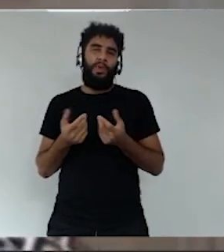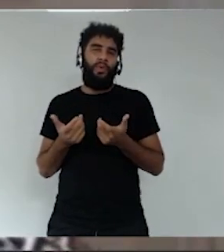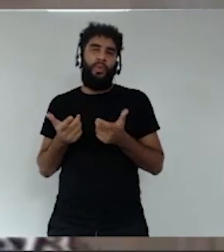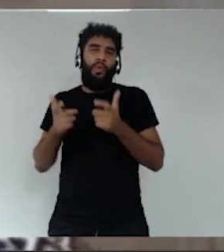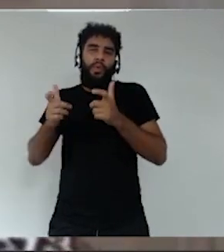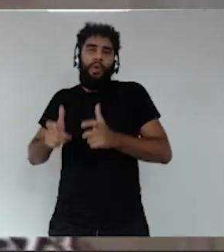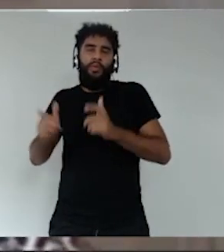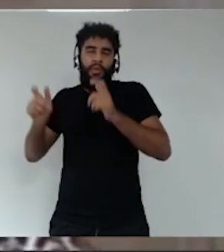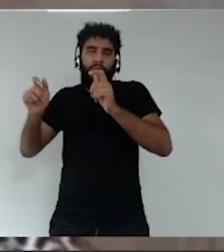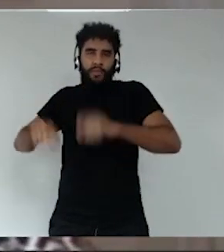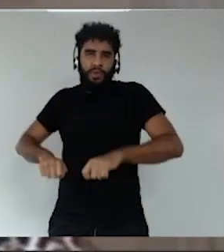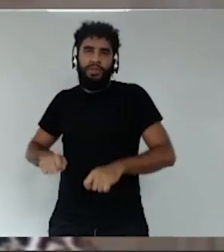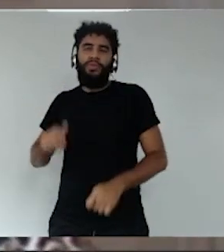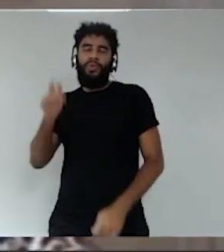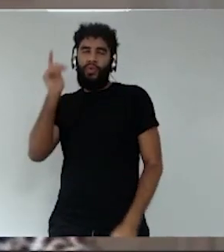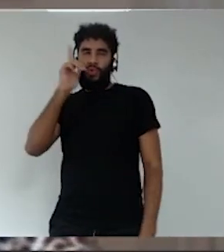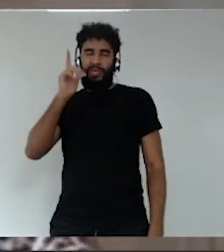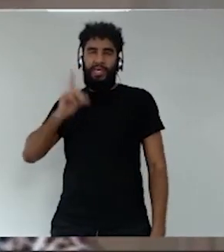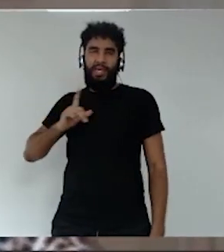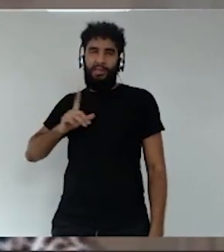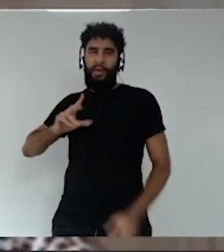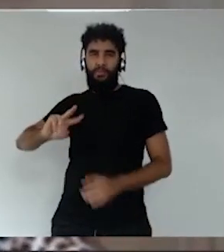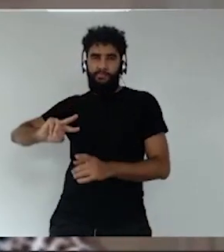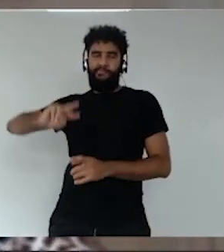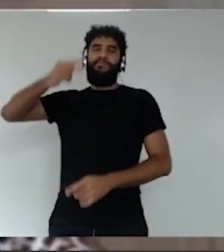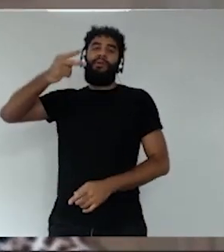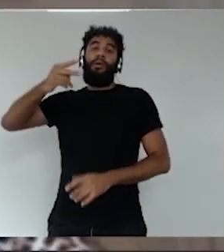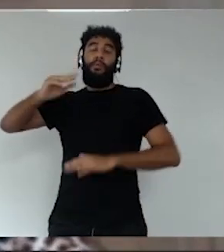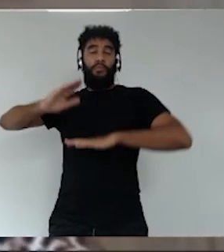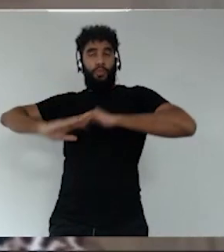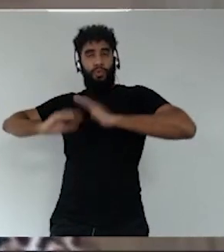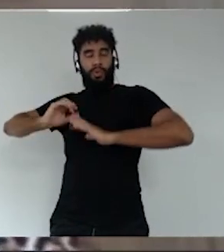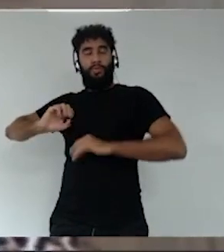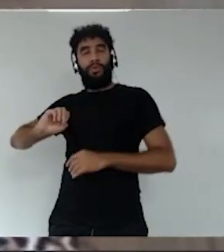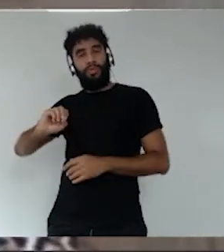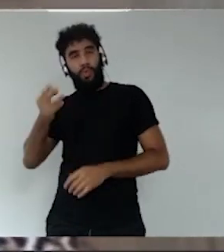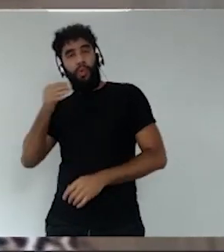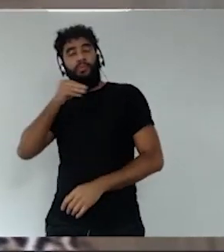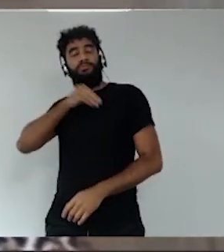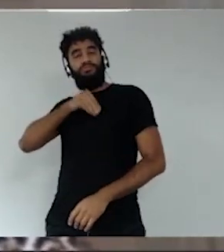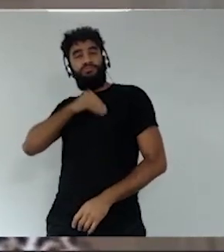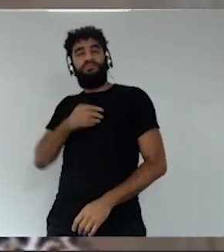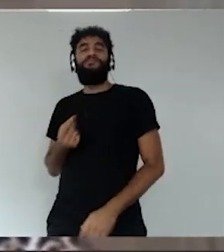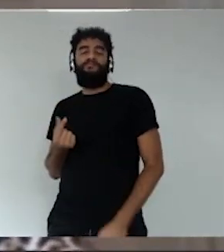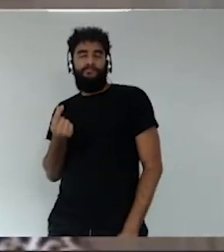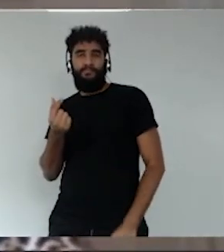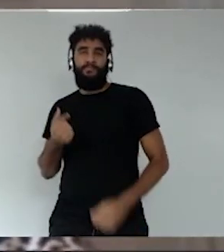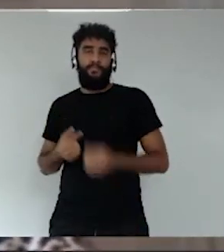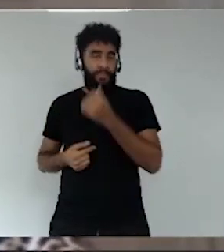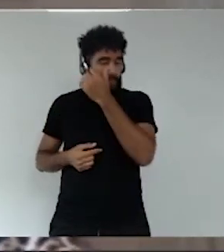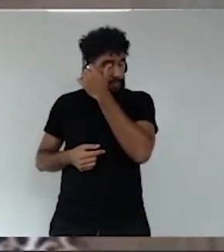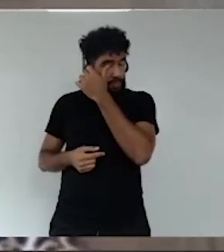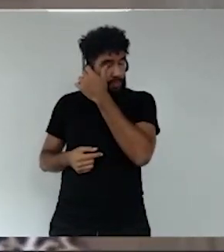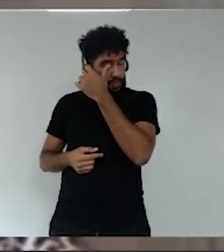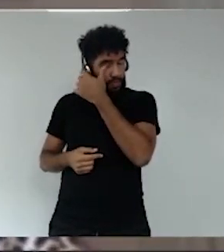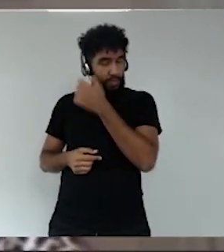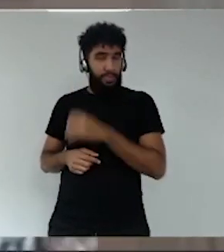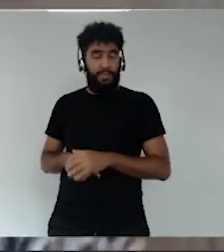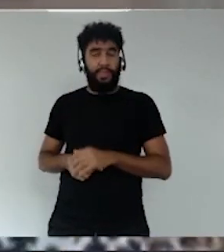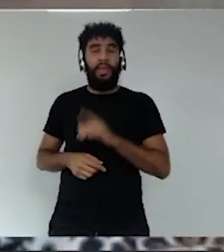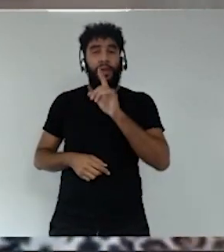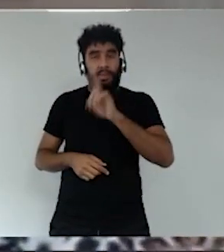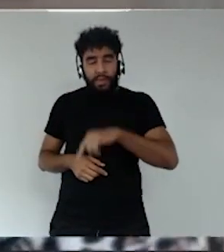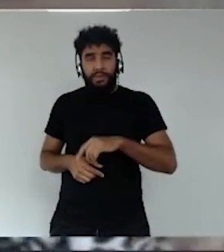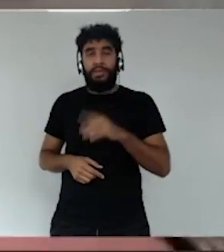eles podem ganhar alguma coisa, tanto profissionalmente quanto financeiramente, né? Então, é nisso que a gente está